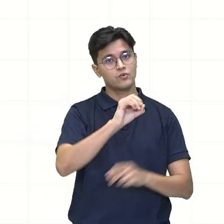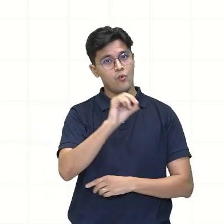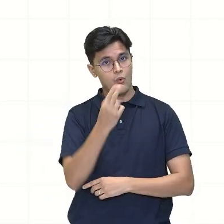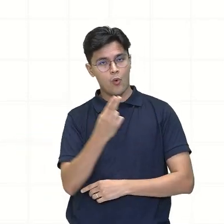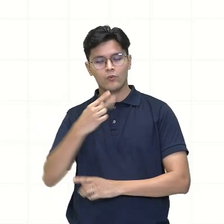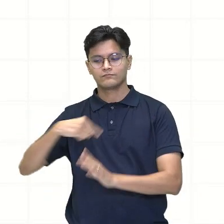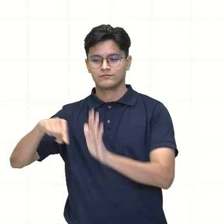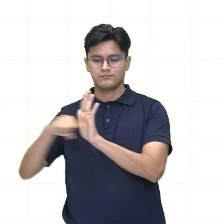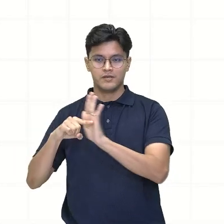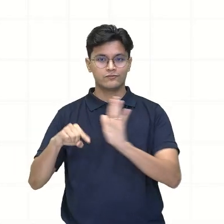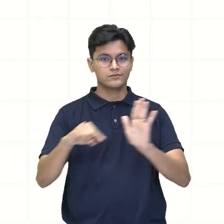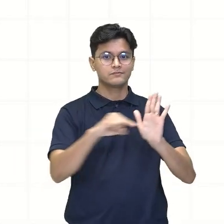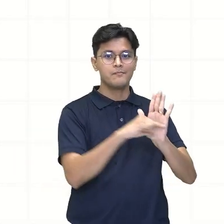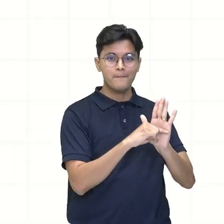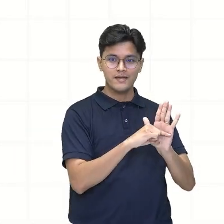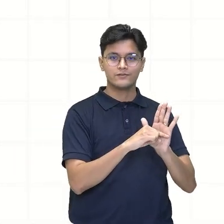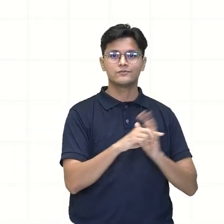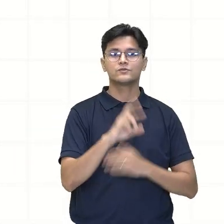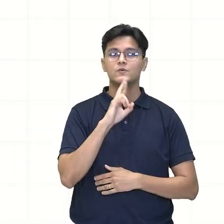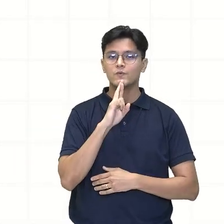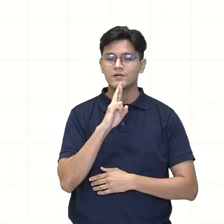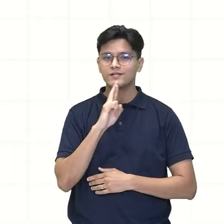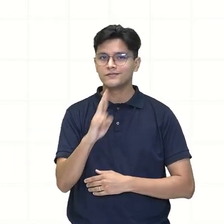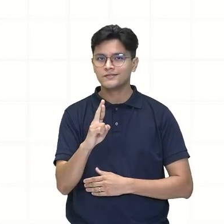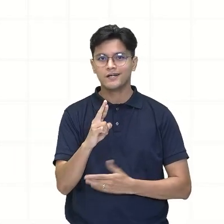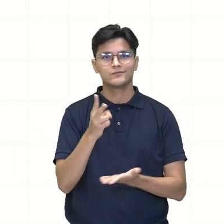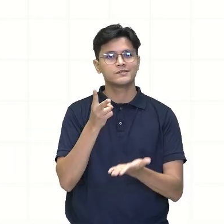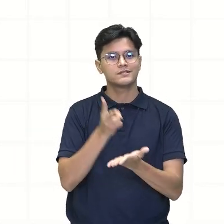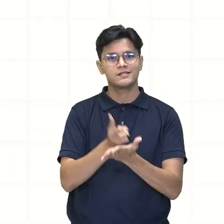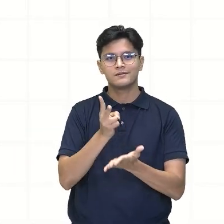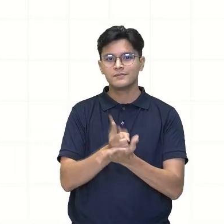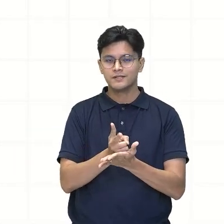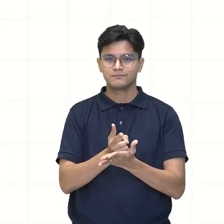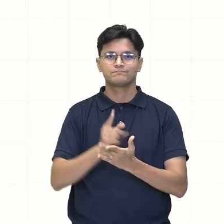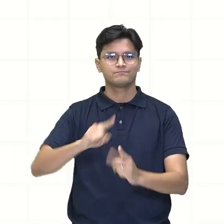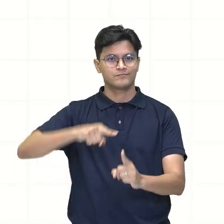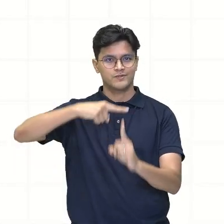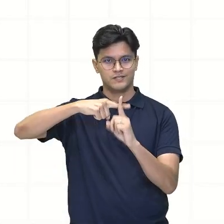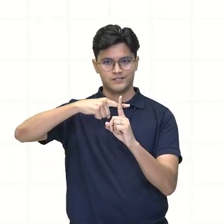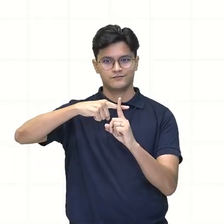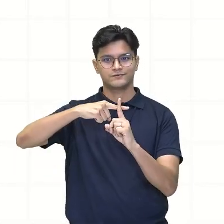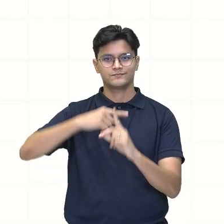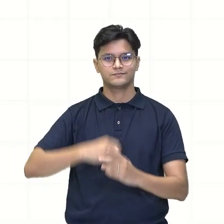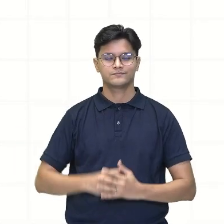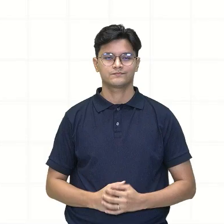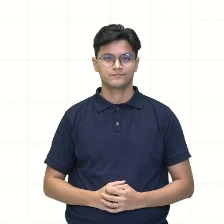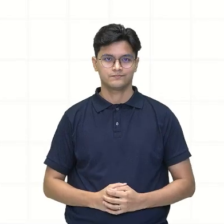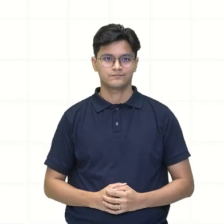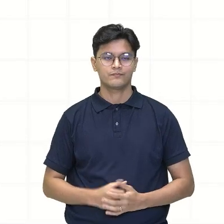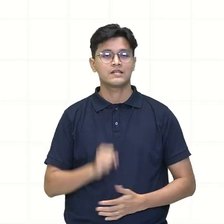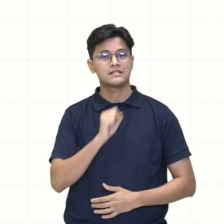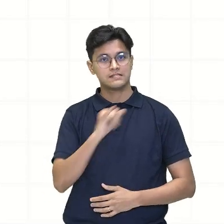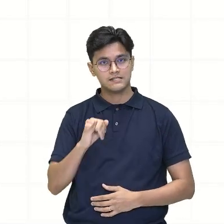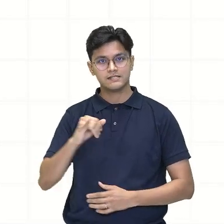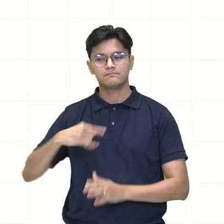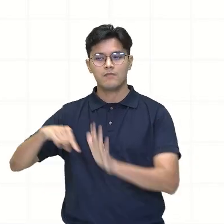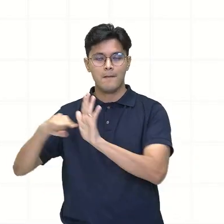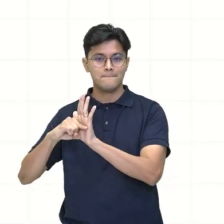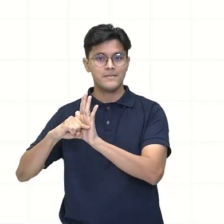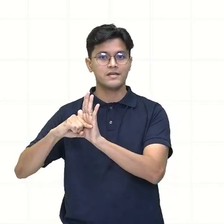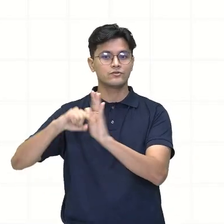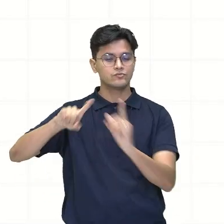do item B e do item C, o resultado é positivo. E quando a gente tem